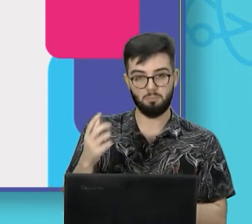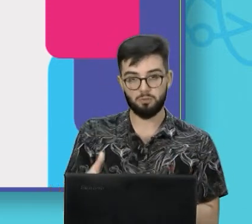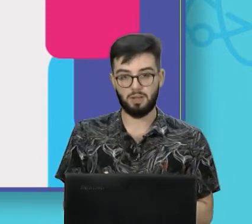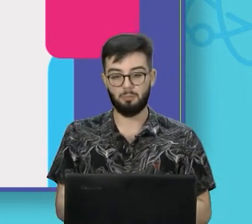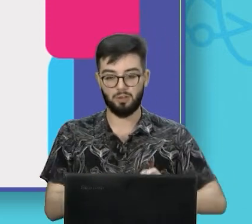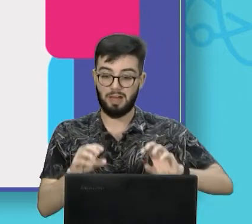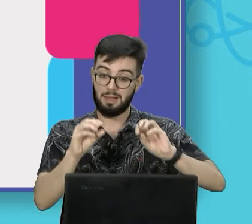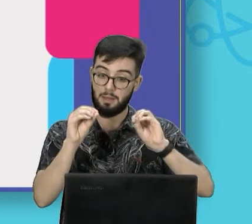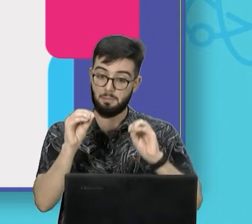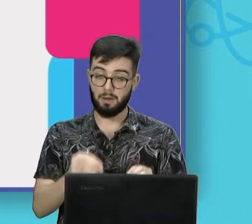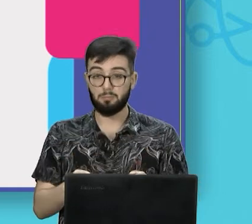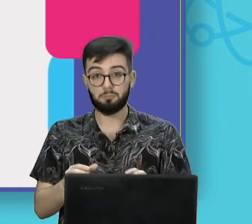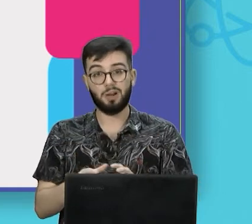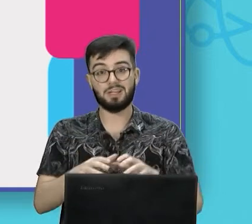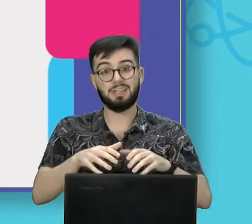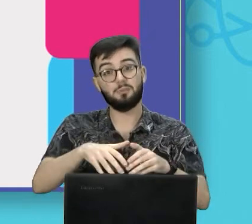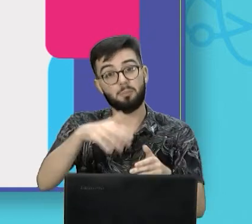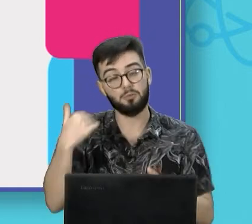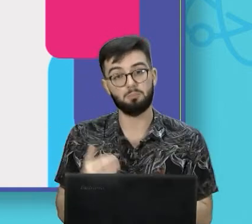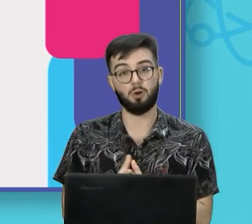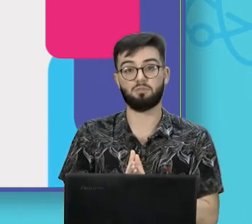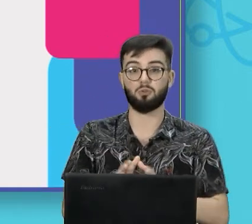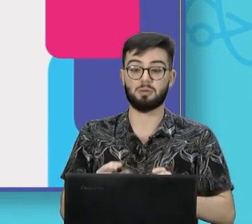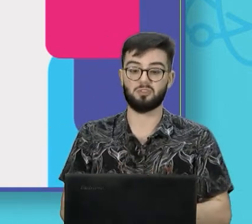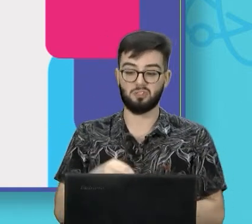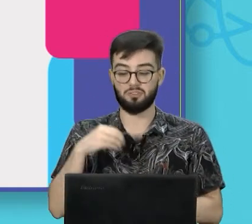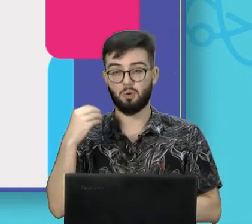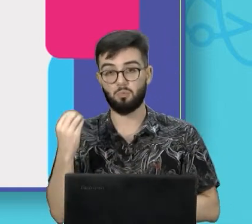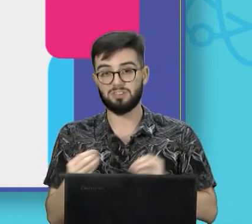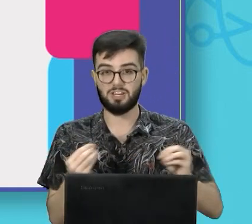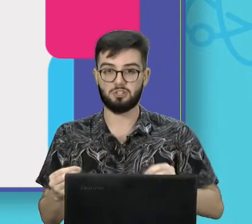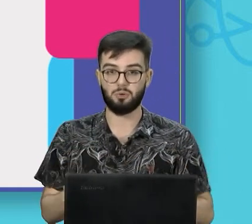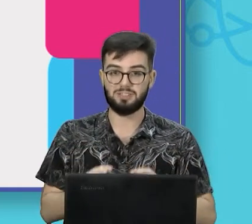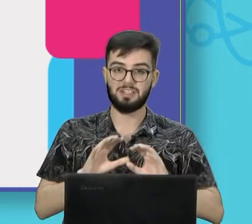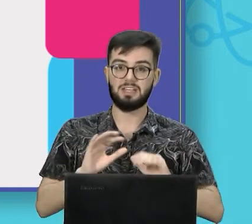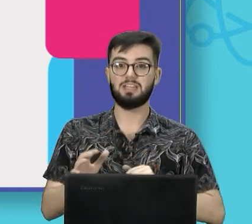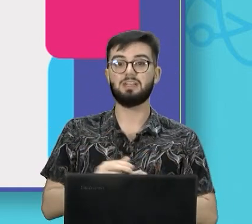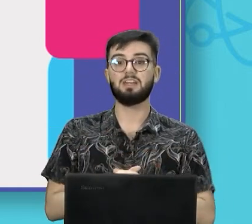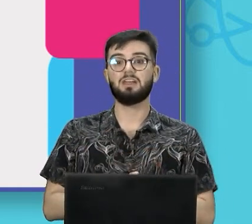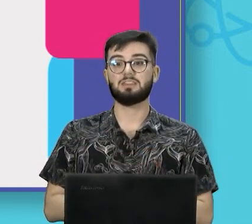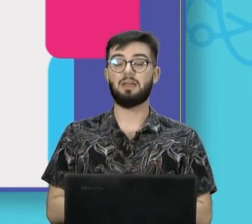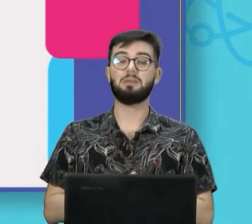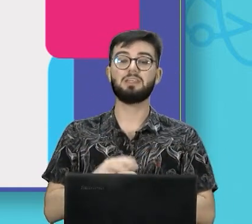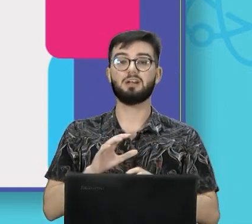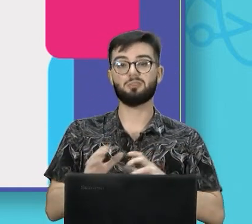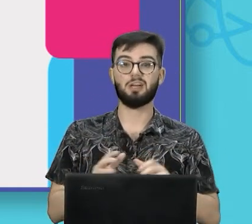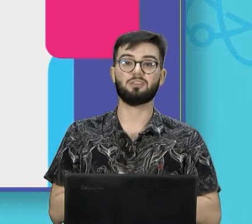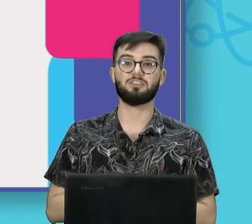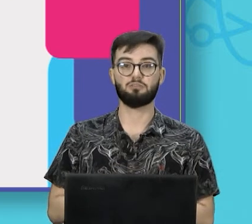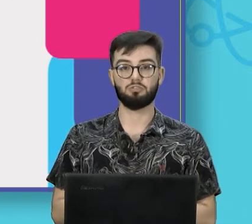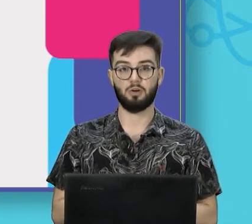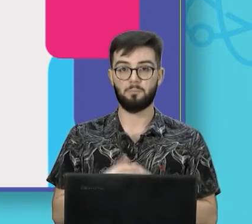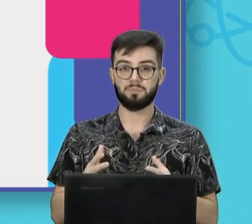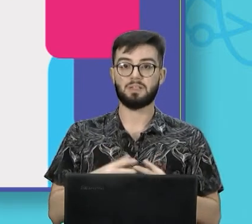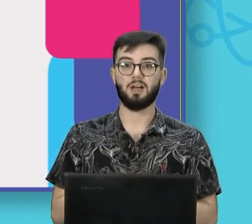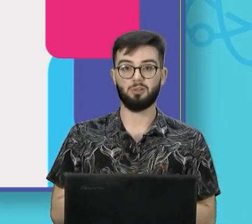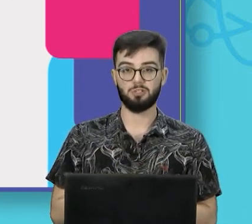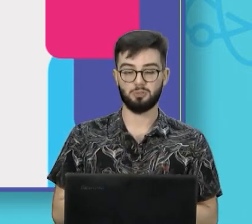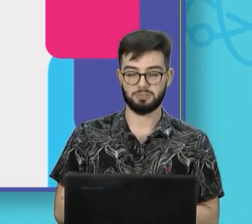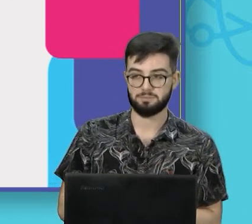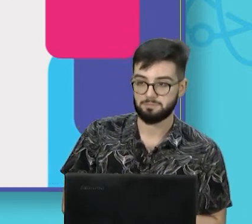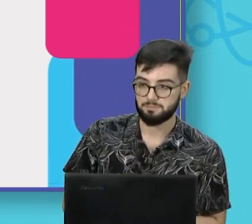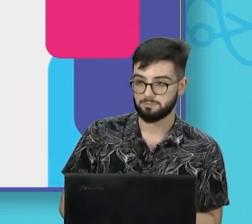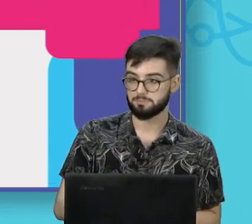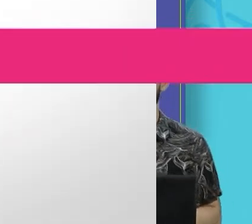mas não gosta muito de abordar paramos por aqui o bloco voltamos resolvendo algumas questões e terminando né a nossa discussão